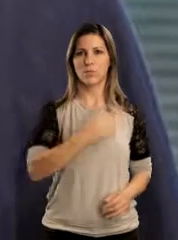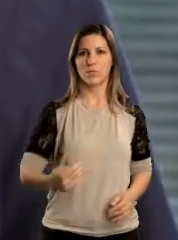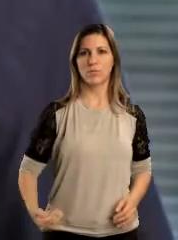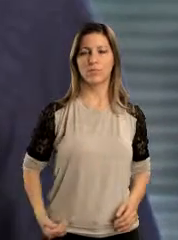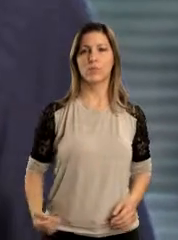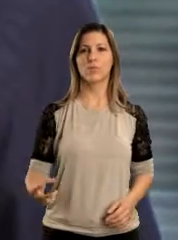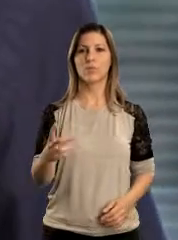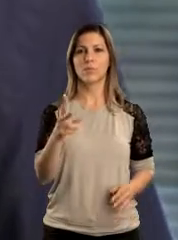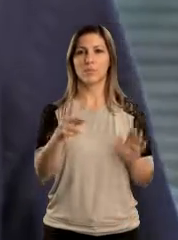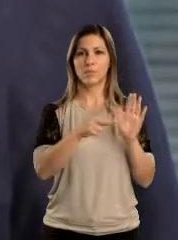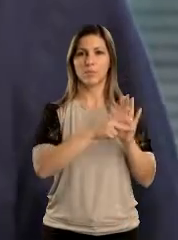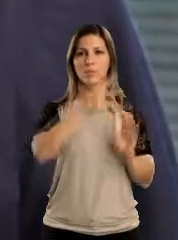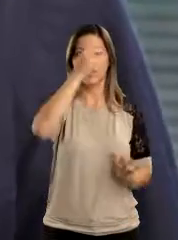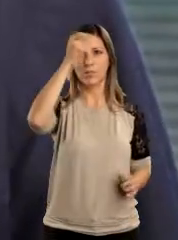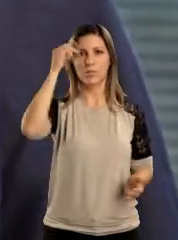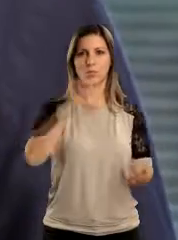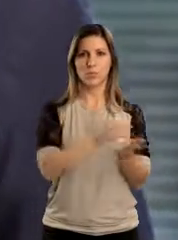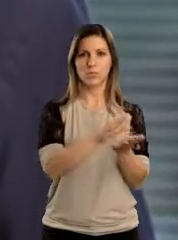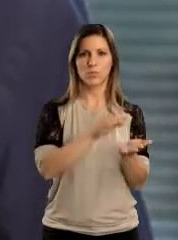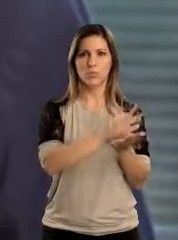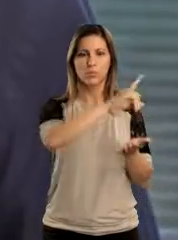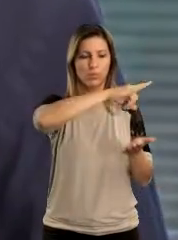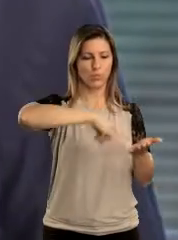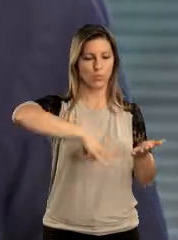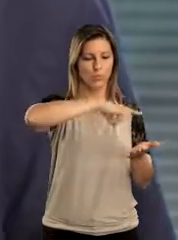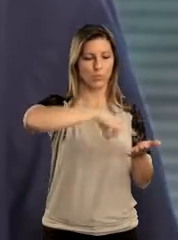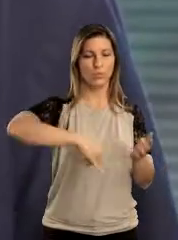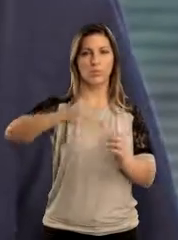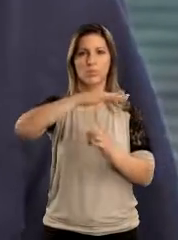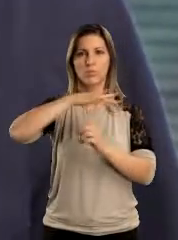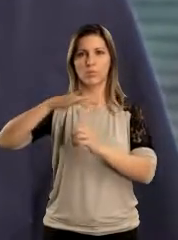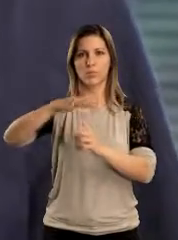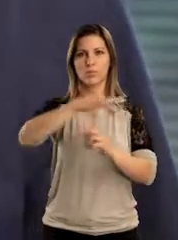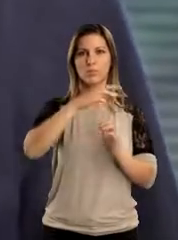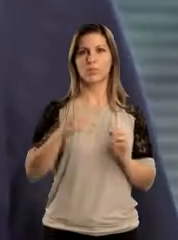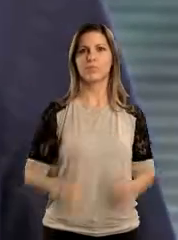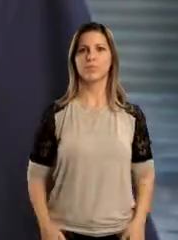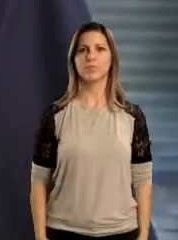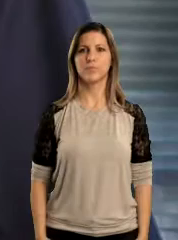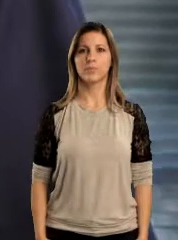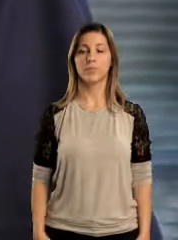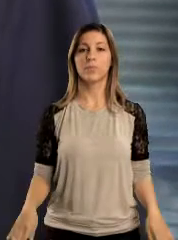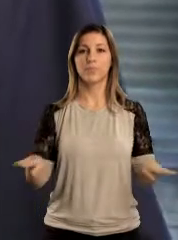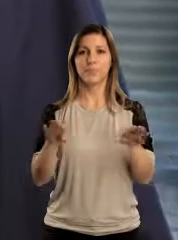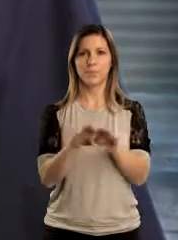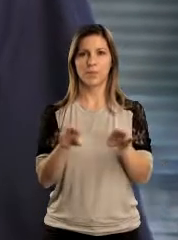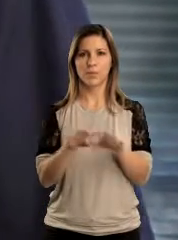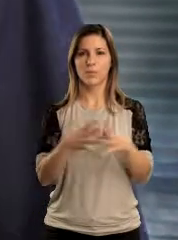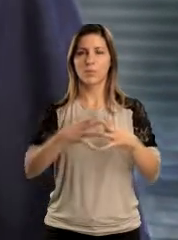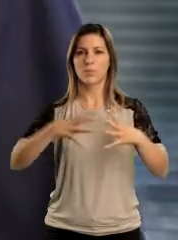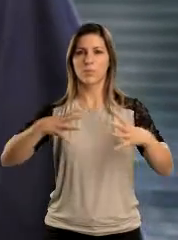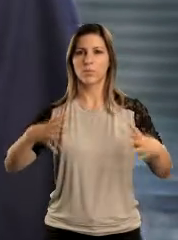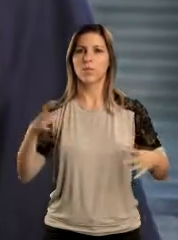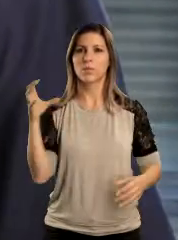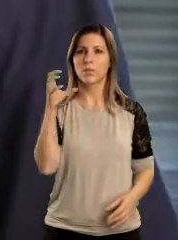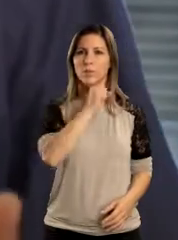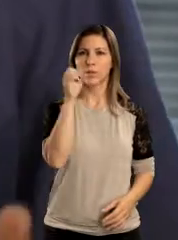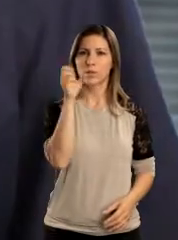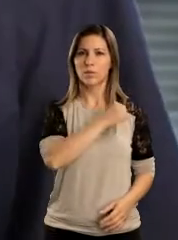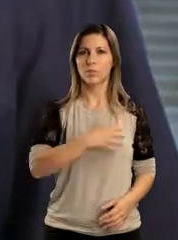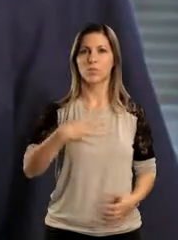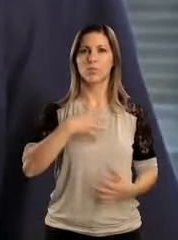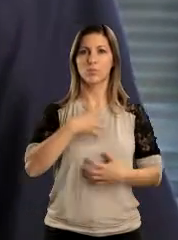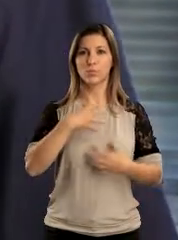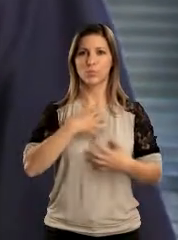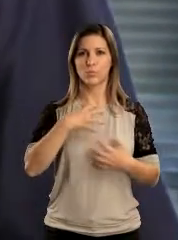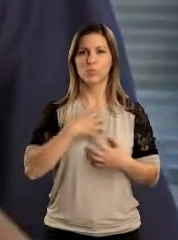a própria prefeitura que vai expedir a certidão de regularidade ambiental. Com isso, vamos aumentar a velocidade